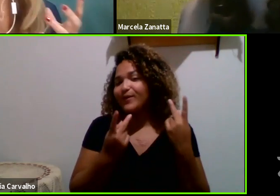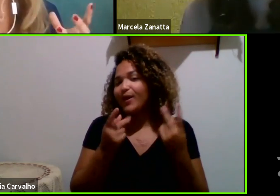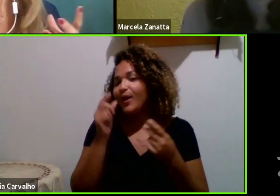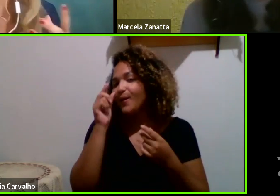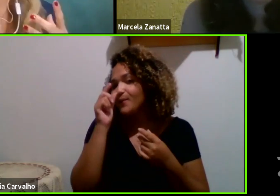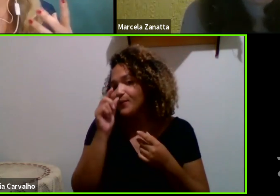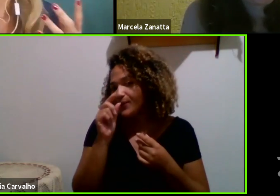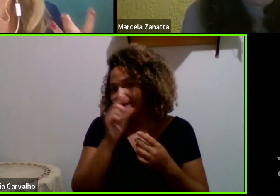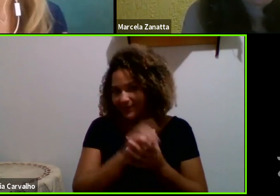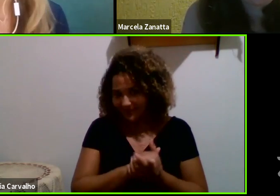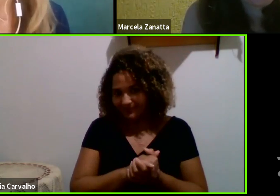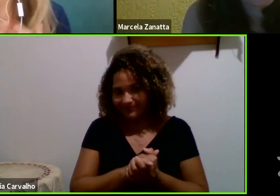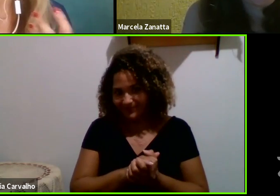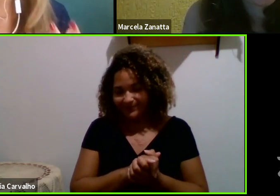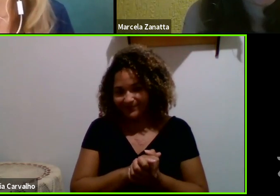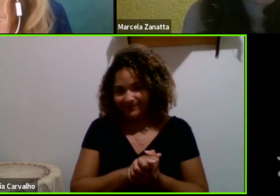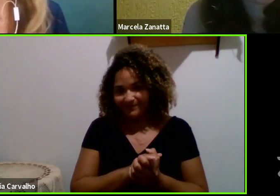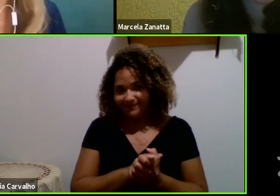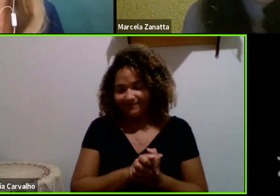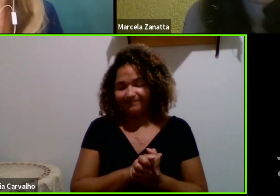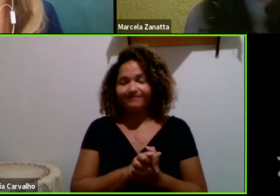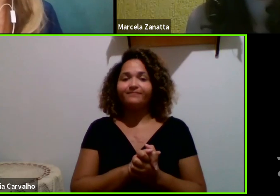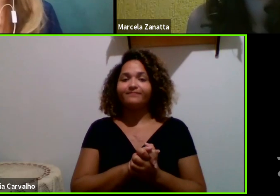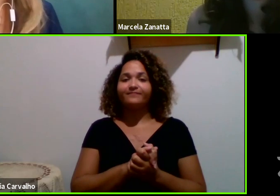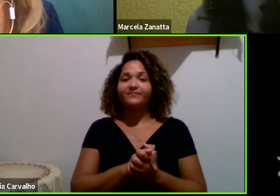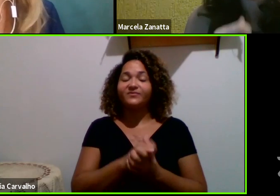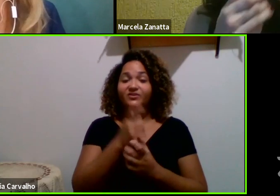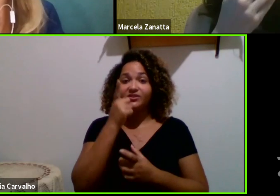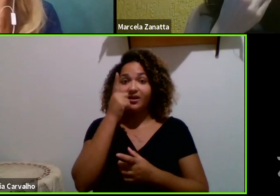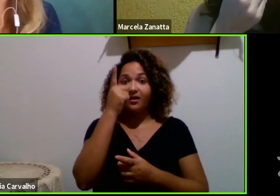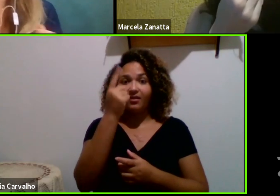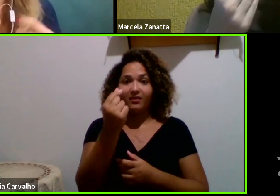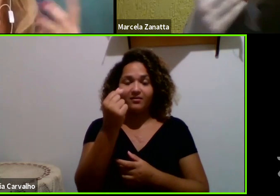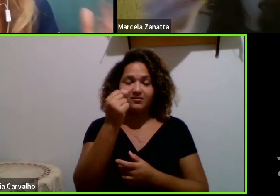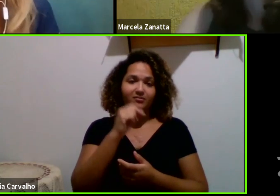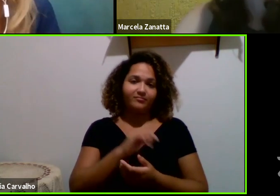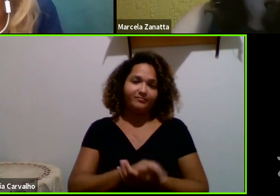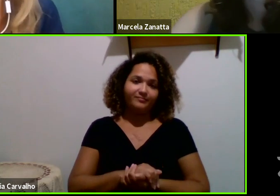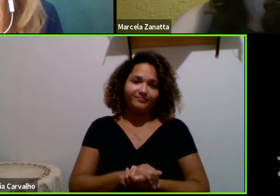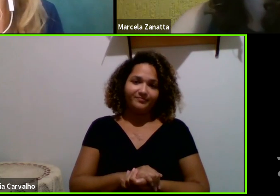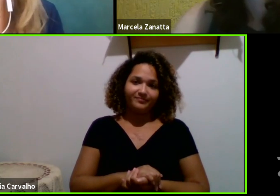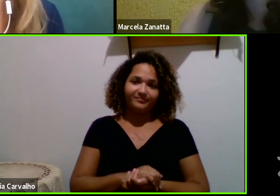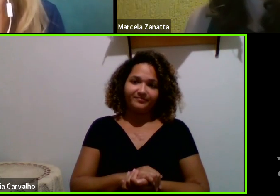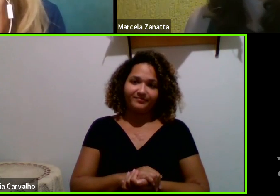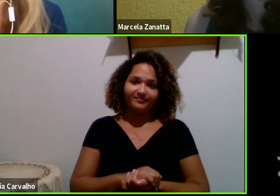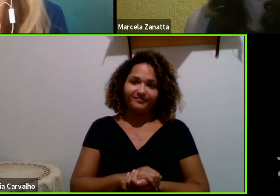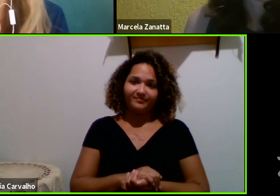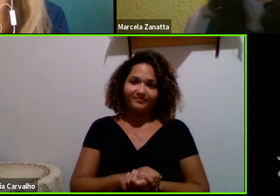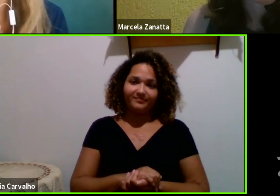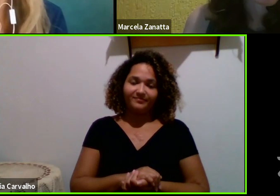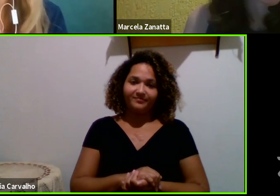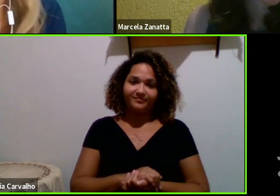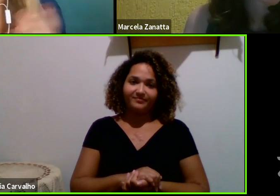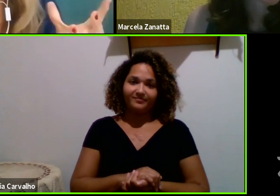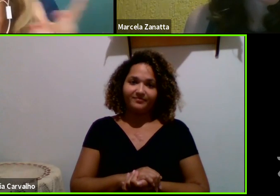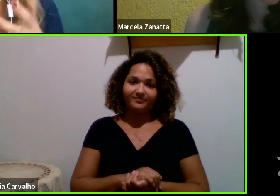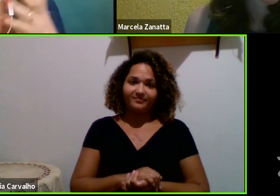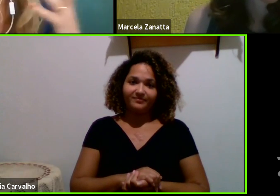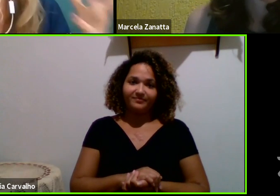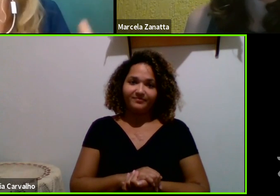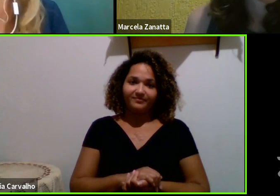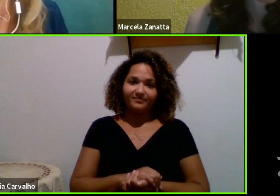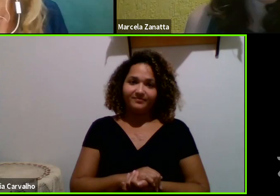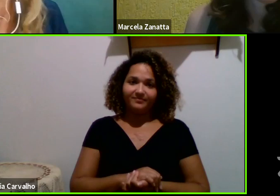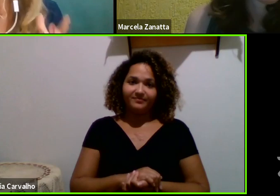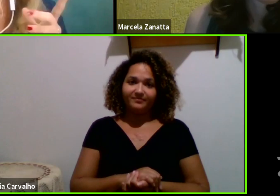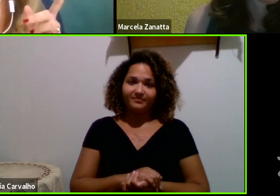vamos colocar alguns pontos de atenção. Marcela, você quer começar com alguns pontos de atenção? A gente pode fazer